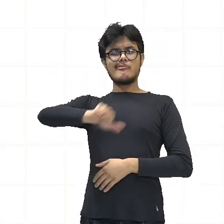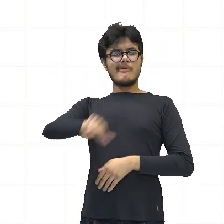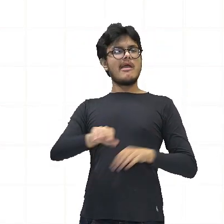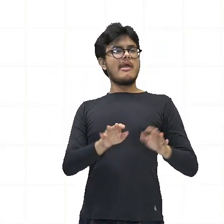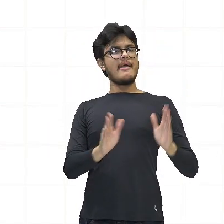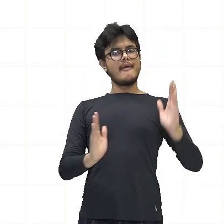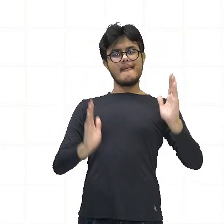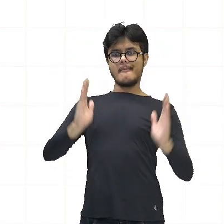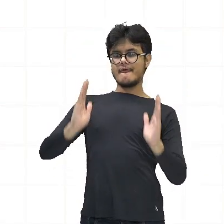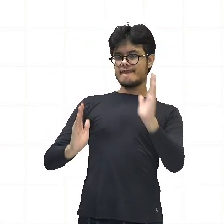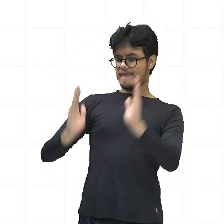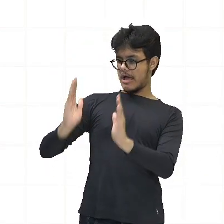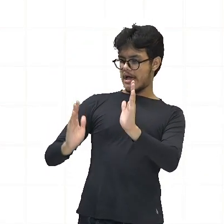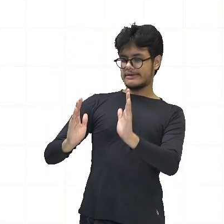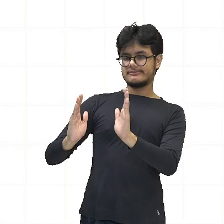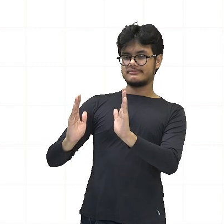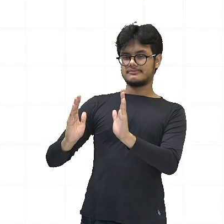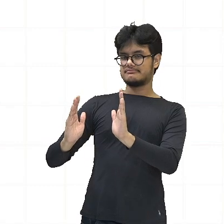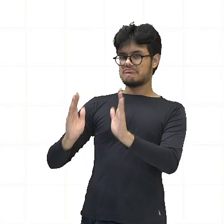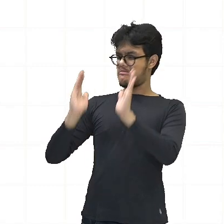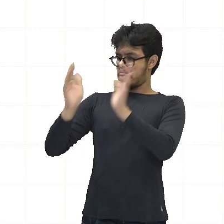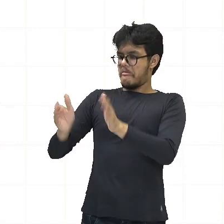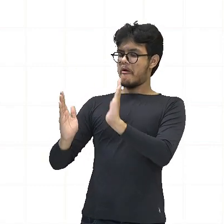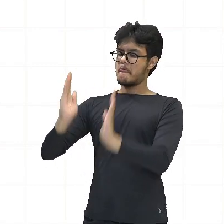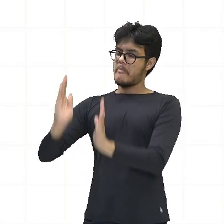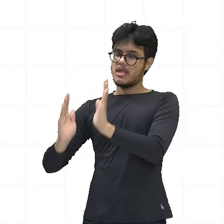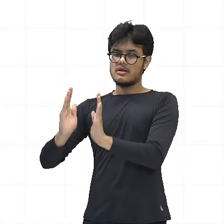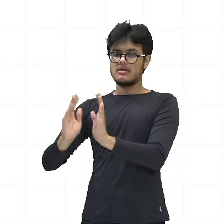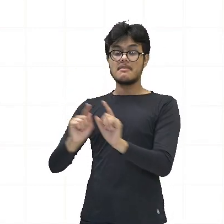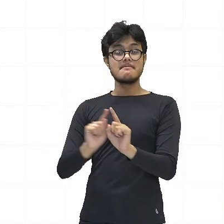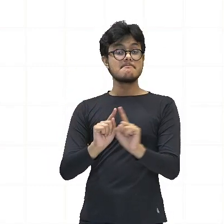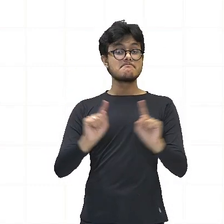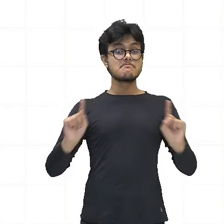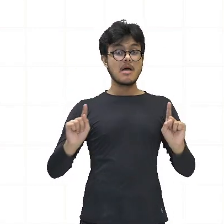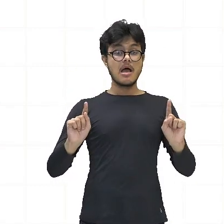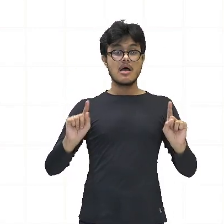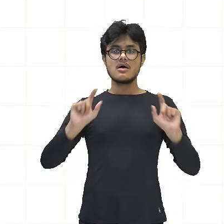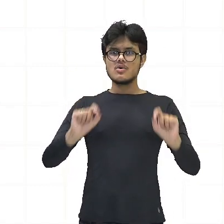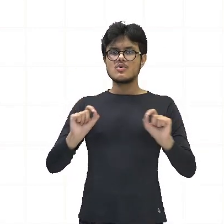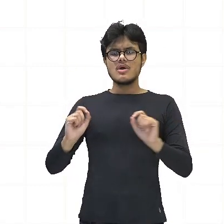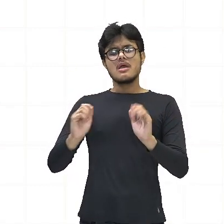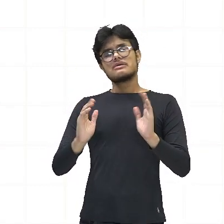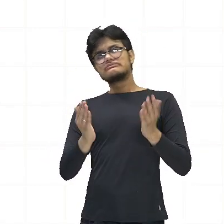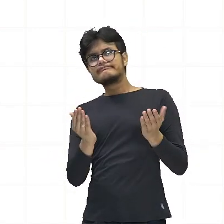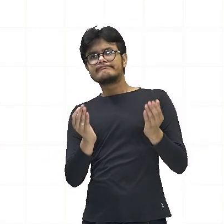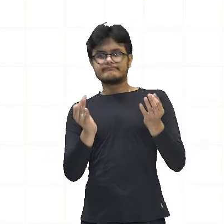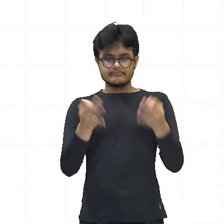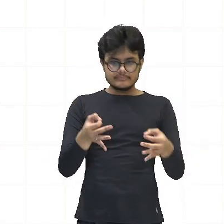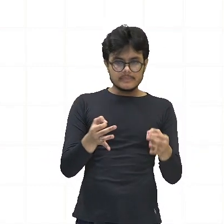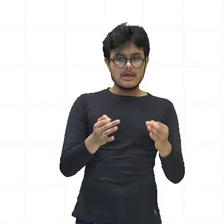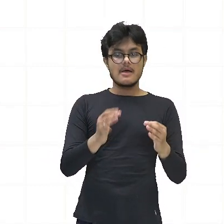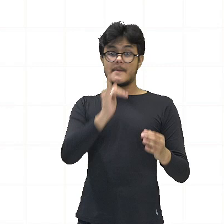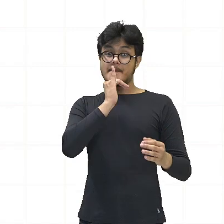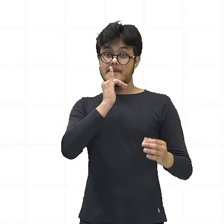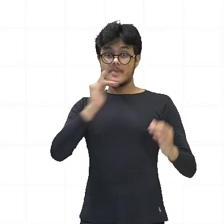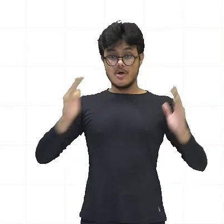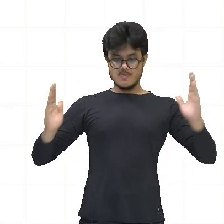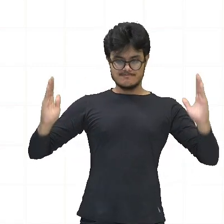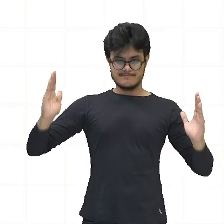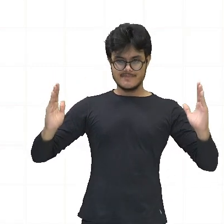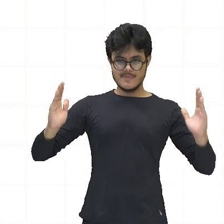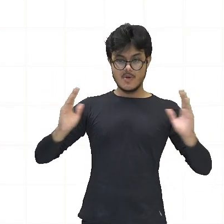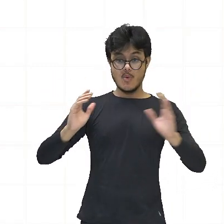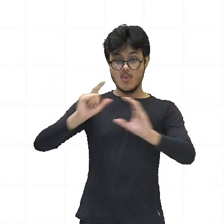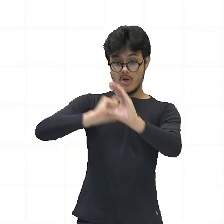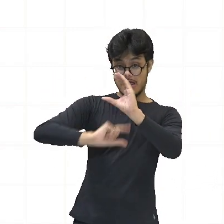ou uma etapa do sistema capitalista, mas eles descrevem como uma etapa dentro do capitalismo